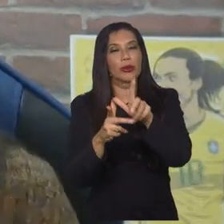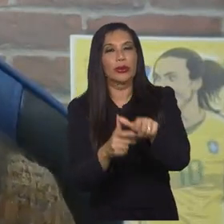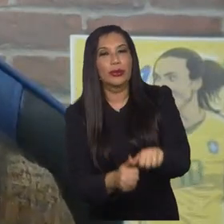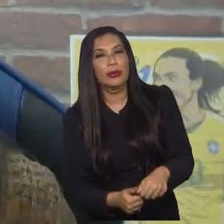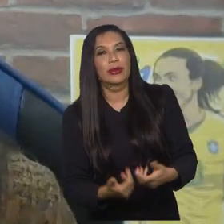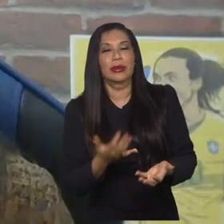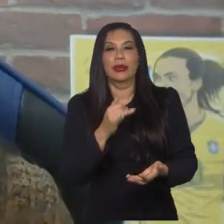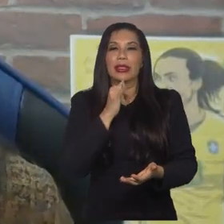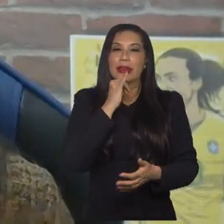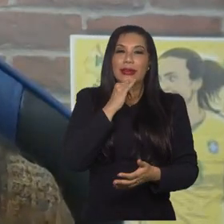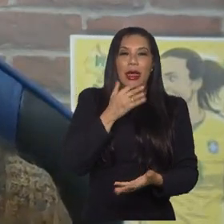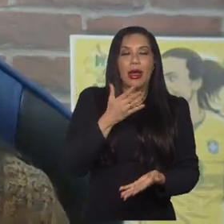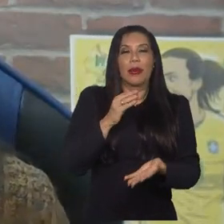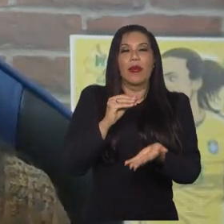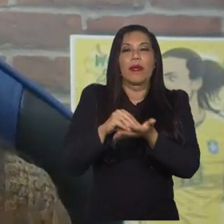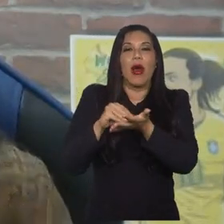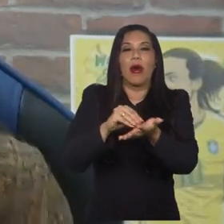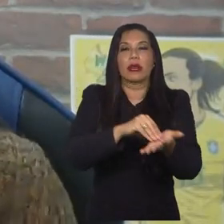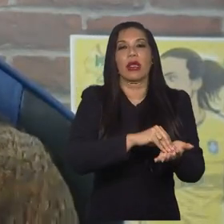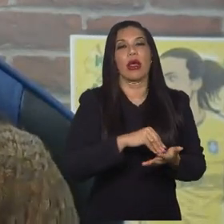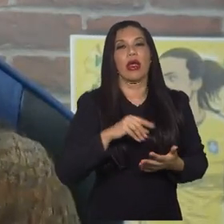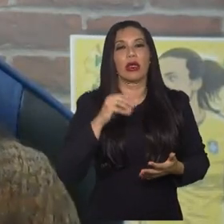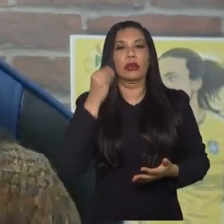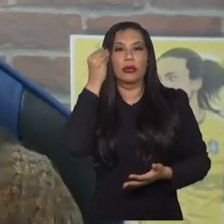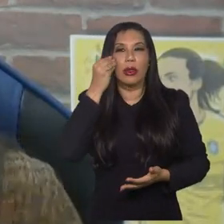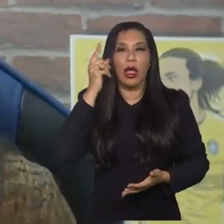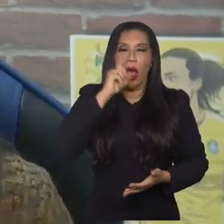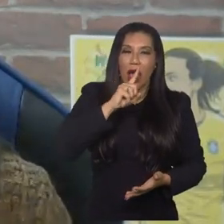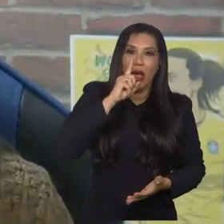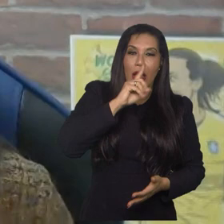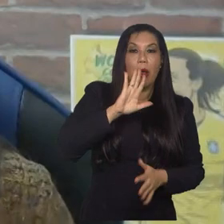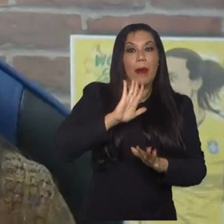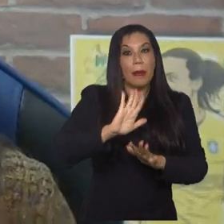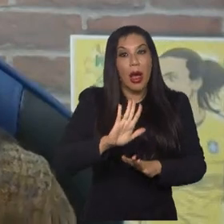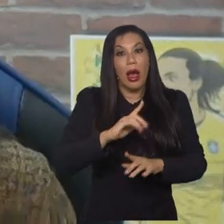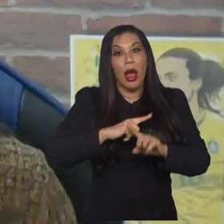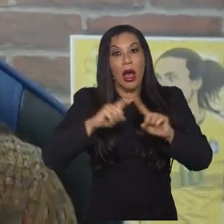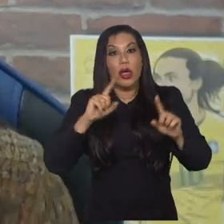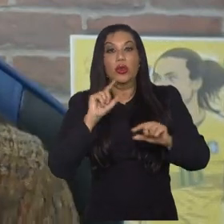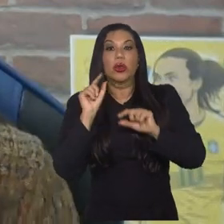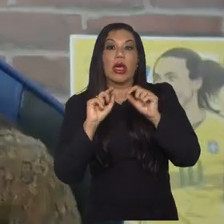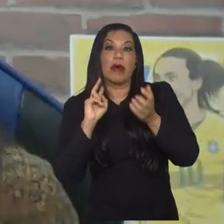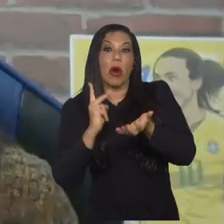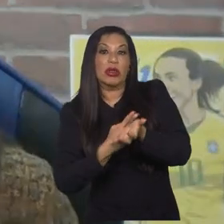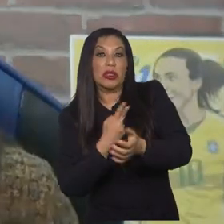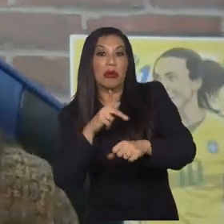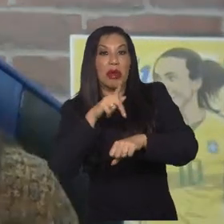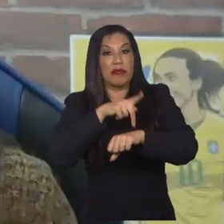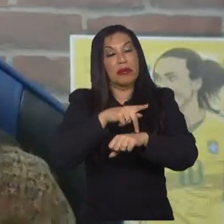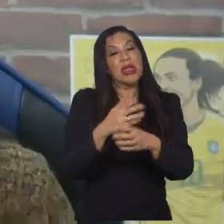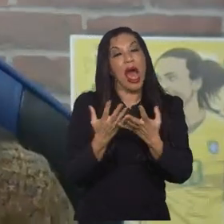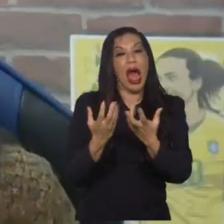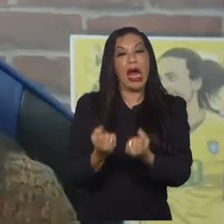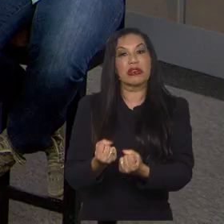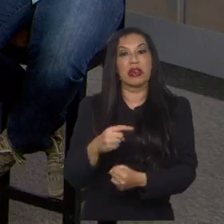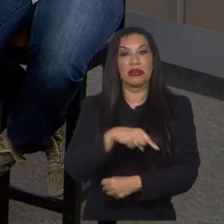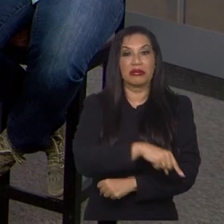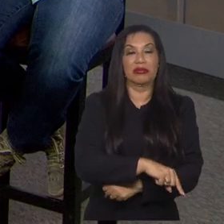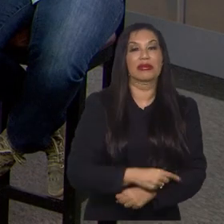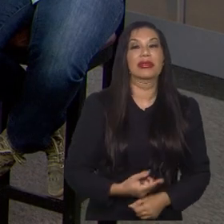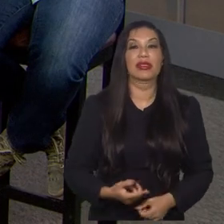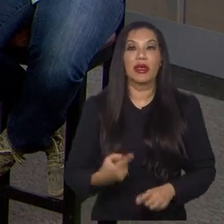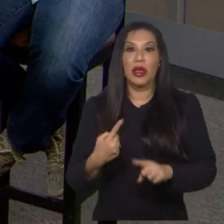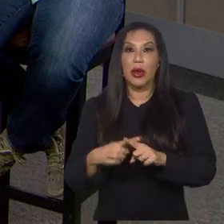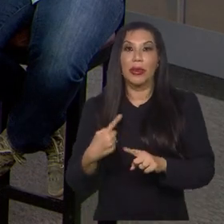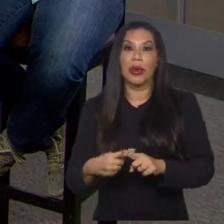franco atirador mesmo. E aí, o que vier para Filipinas, eu acho que Filipinas vai aceitar, entendeu? Chega